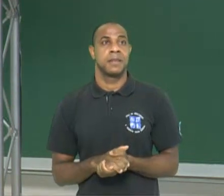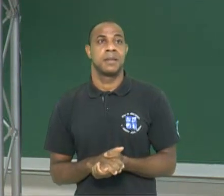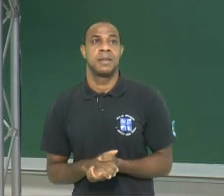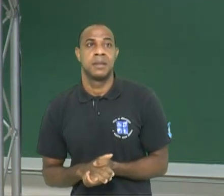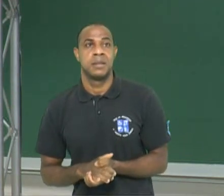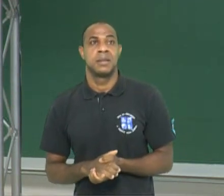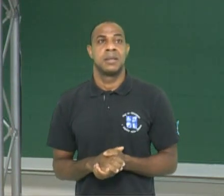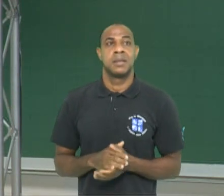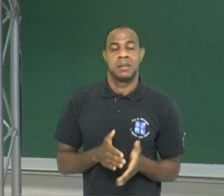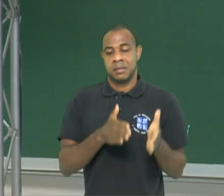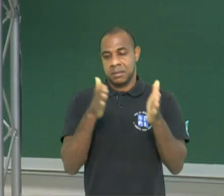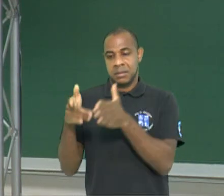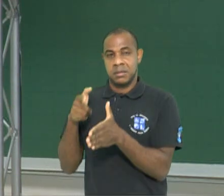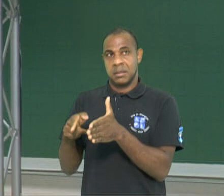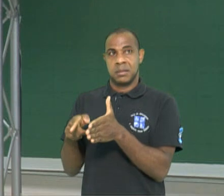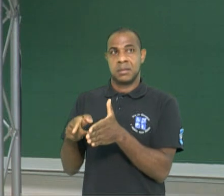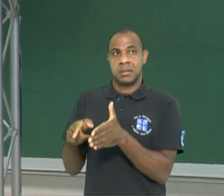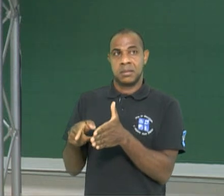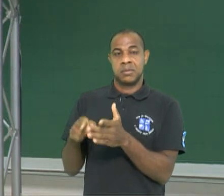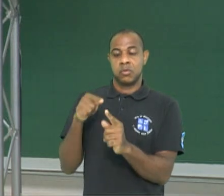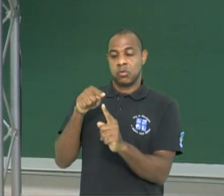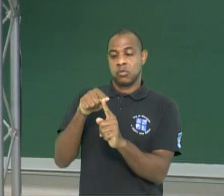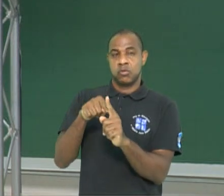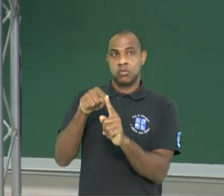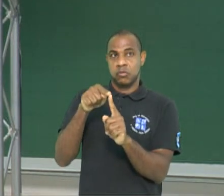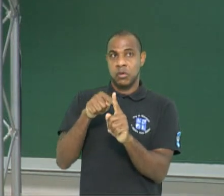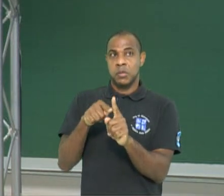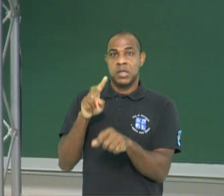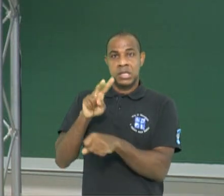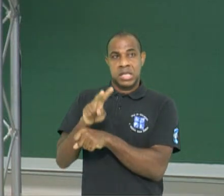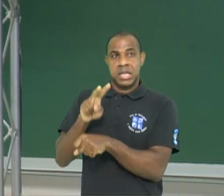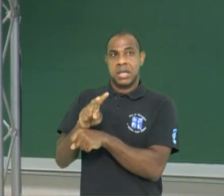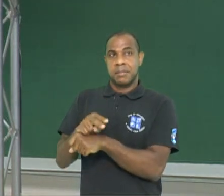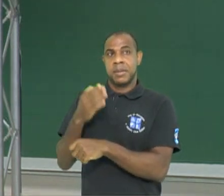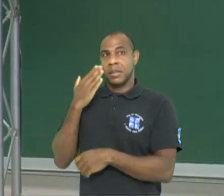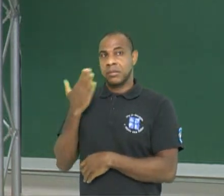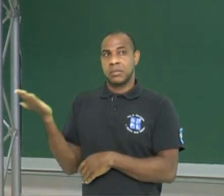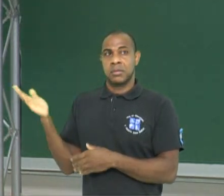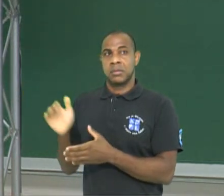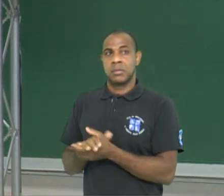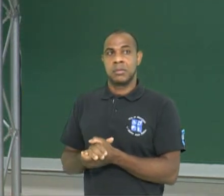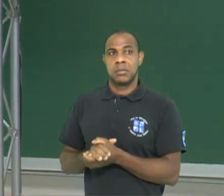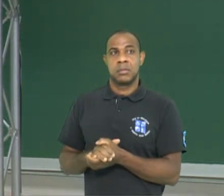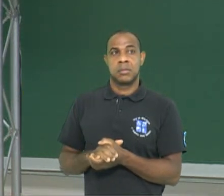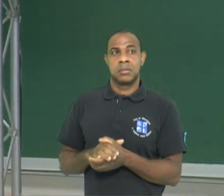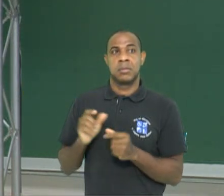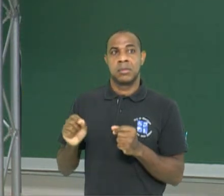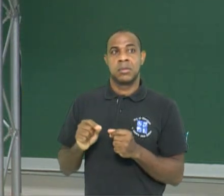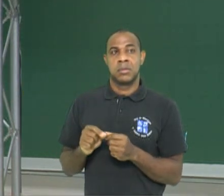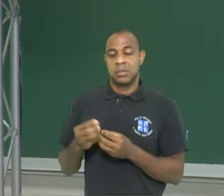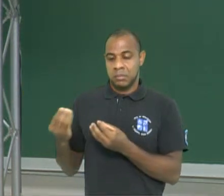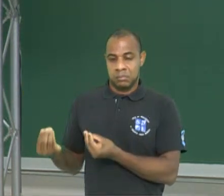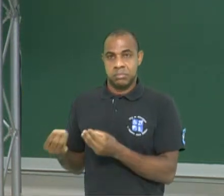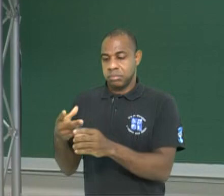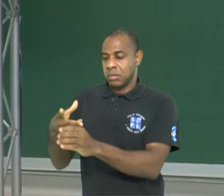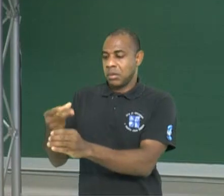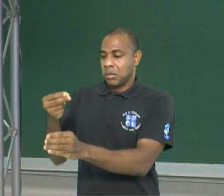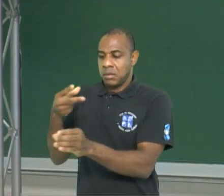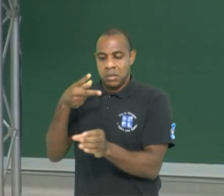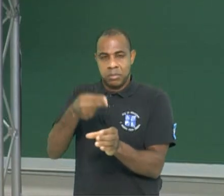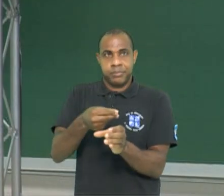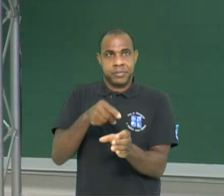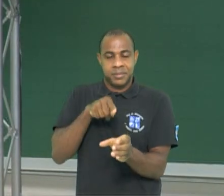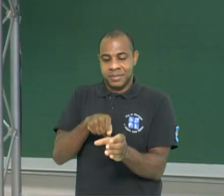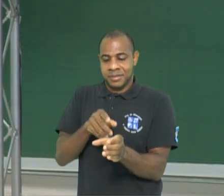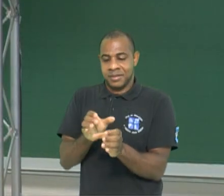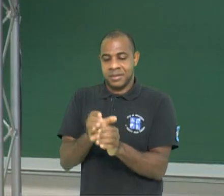Aqui, nesse caso aqui, mostra um tipo, né, de tratamento, né, que é aquela por transplante de medula, onde é coletada,